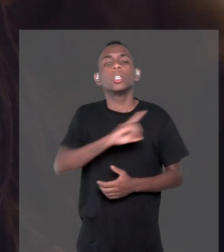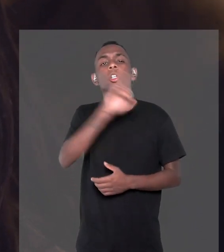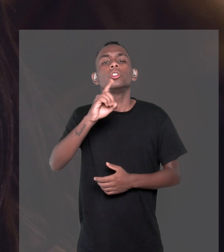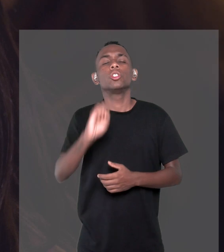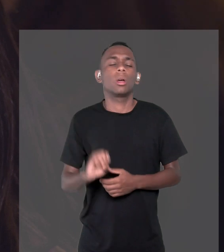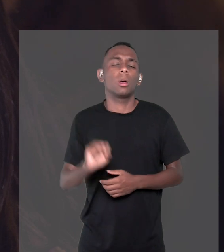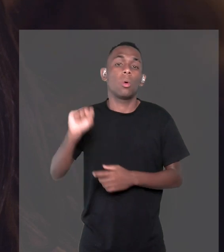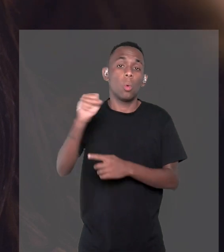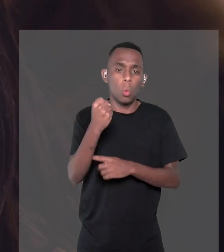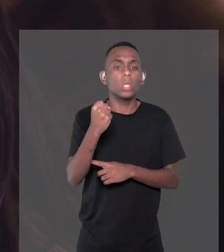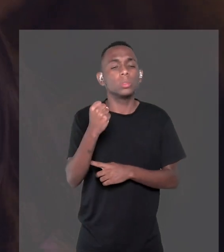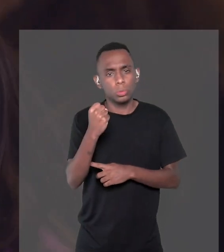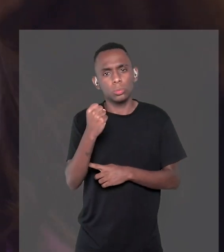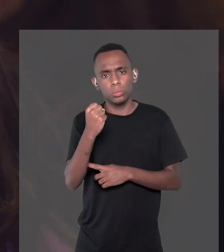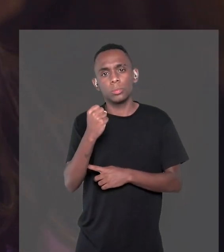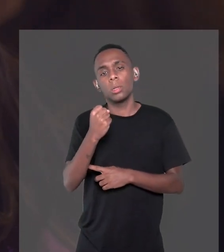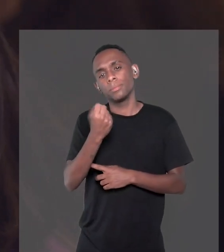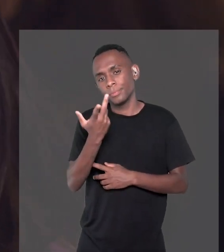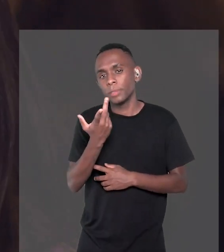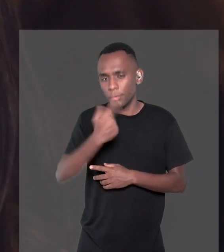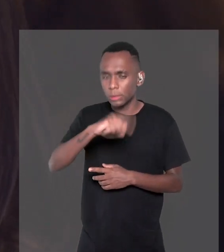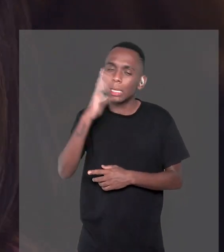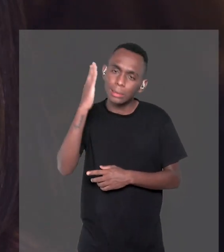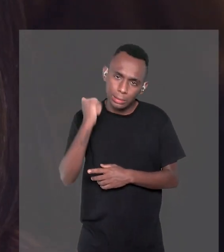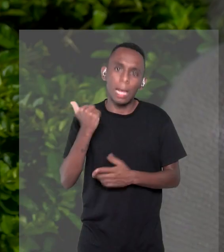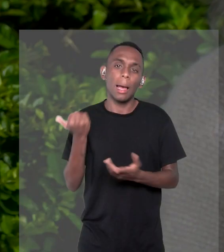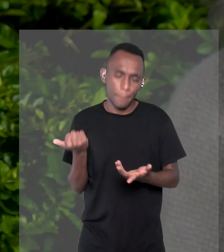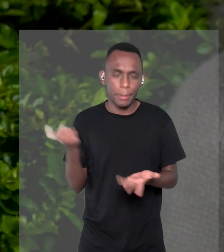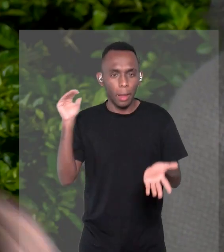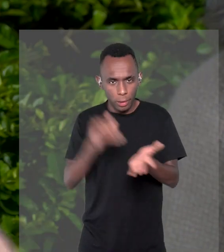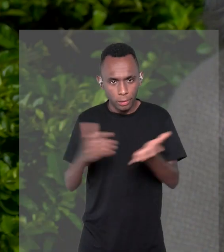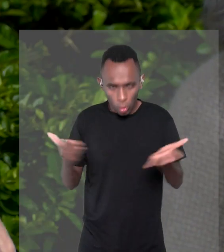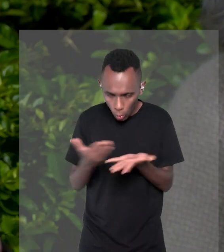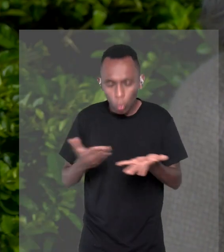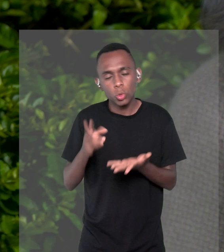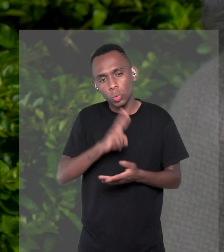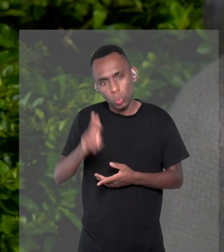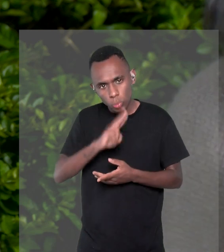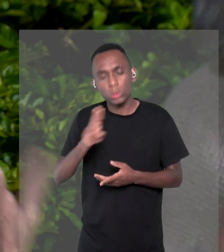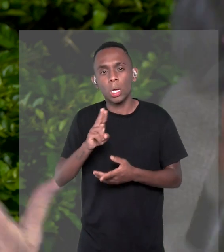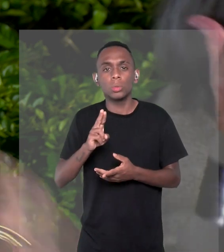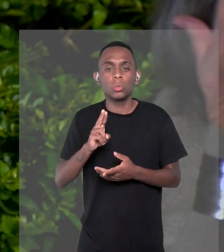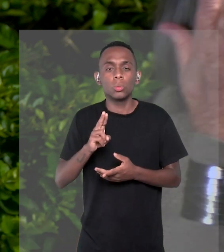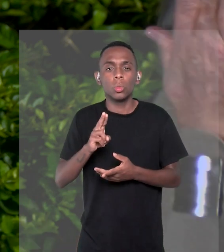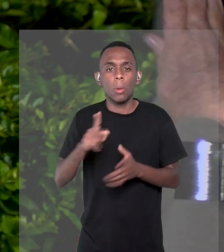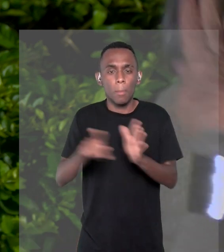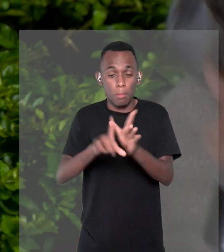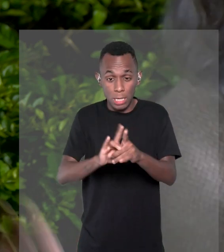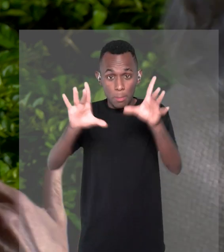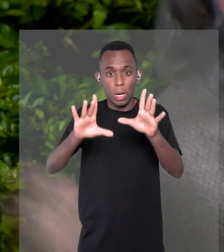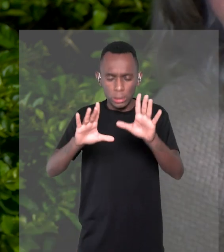vida, eu sou indona de mim, e aí, no dia 8, como se sabe, por isso nós do tribunal ainda